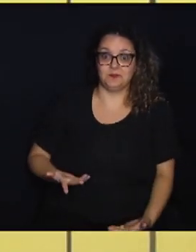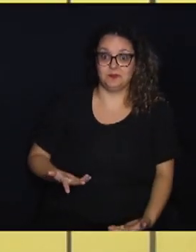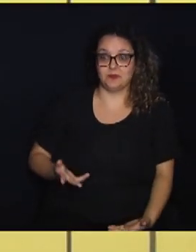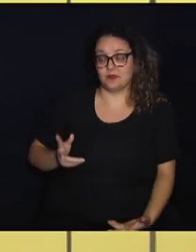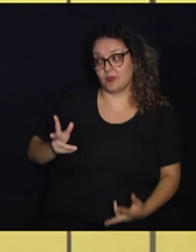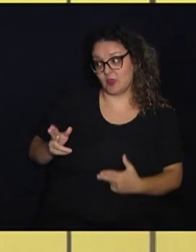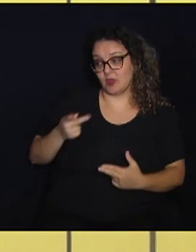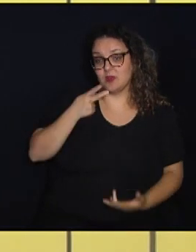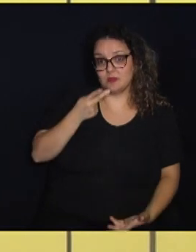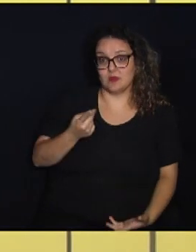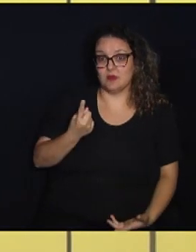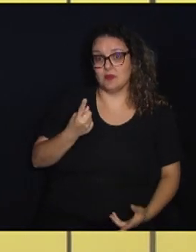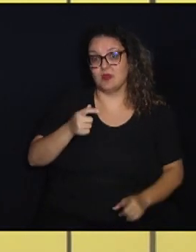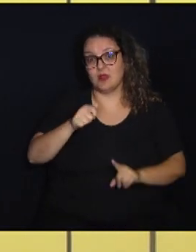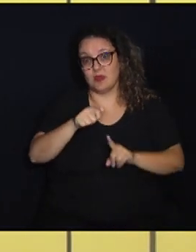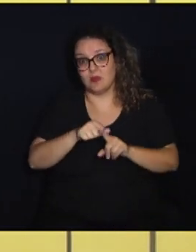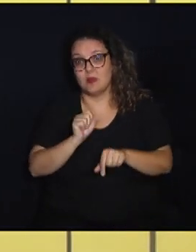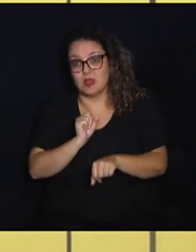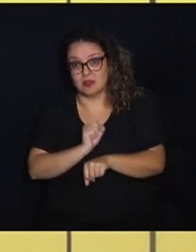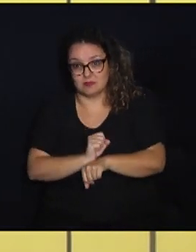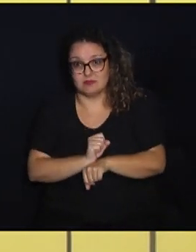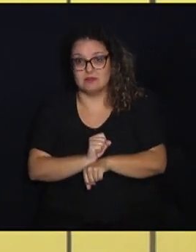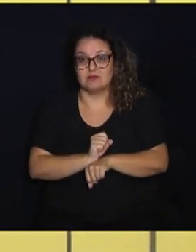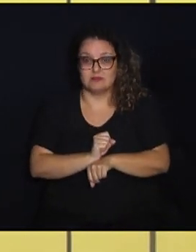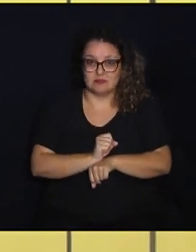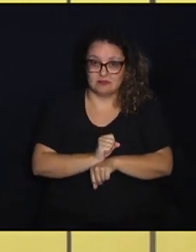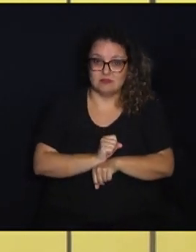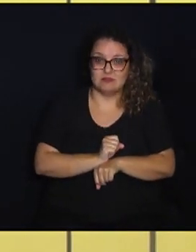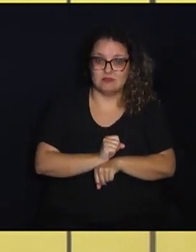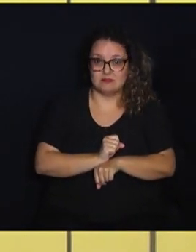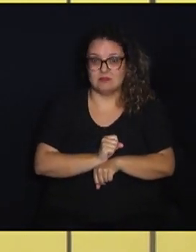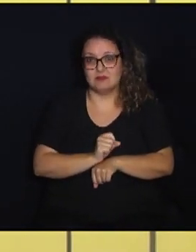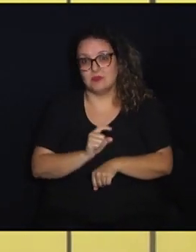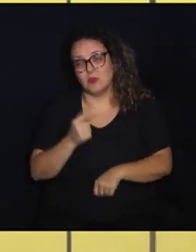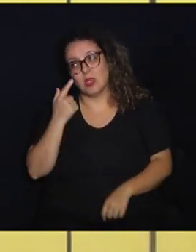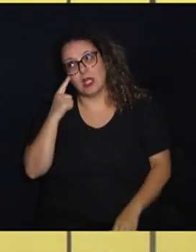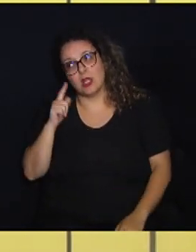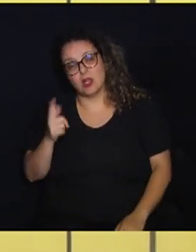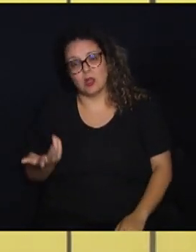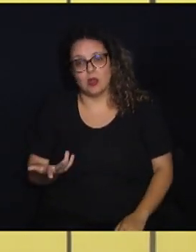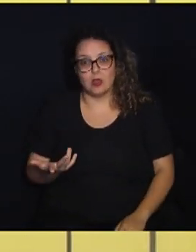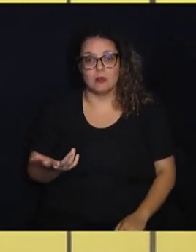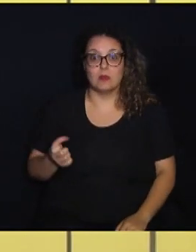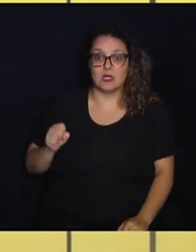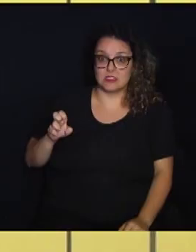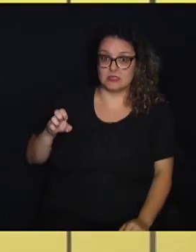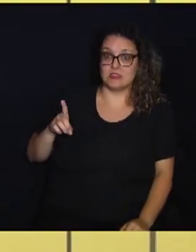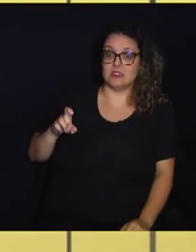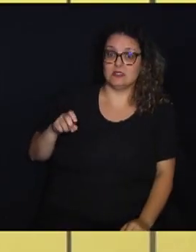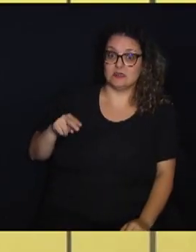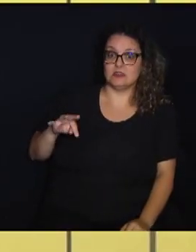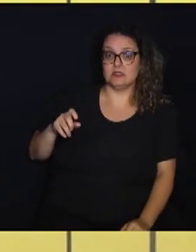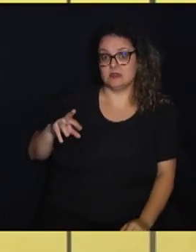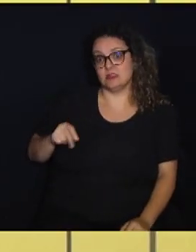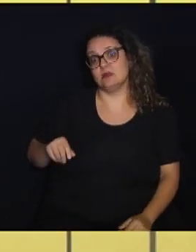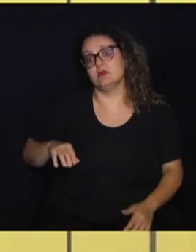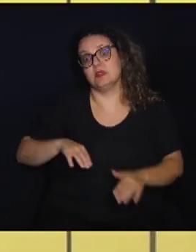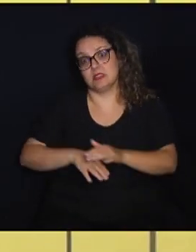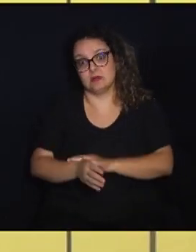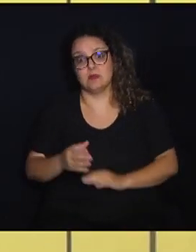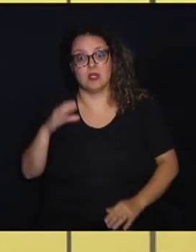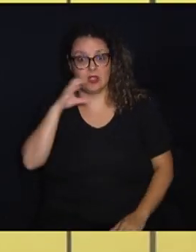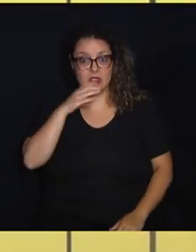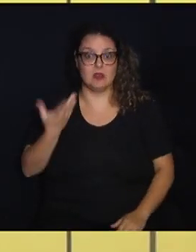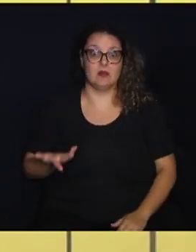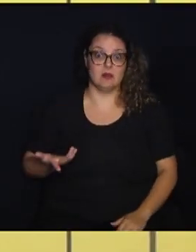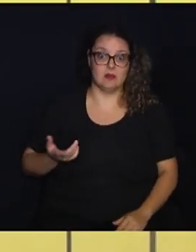a gente fica aí um mesinho parado, a gente obviamente a gente não vira sedentário, mas o nosso corpo, ele se acostuma rápido com a questão